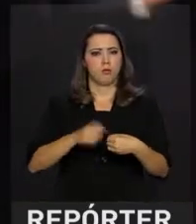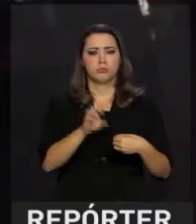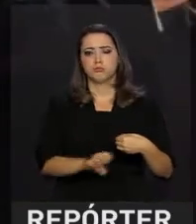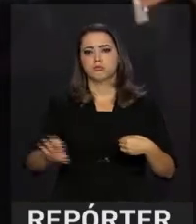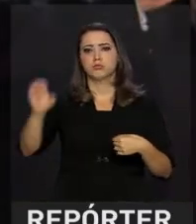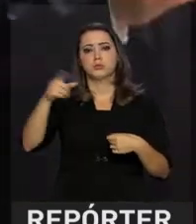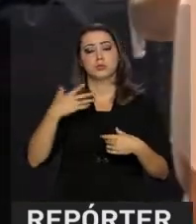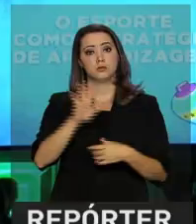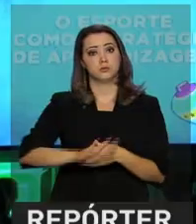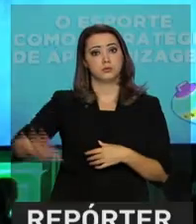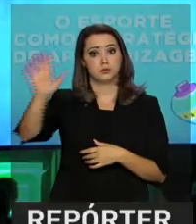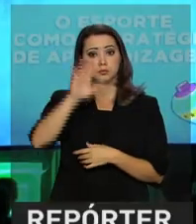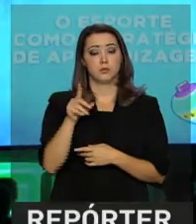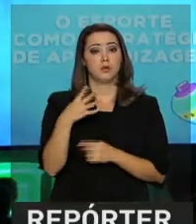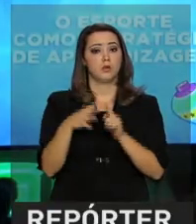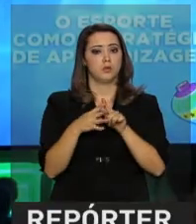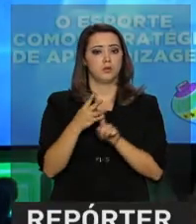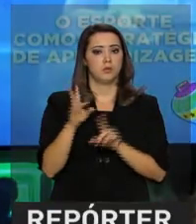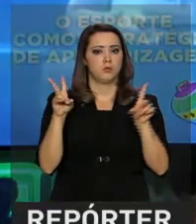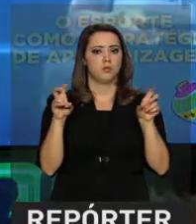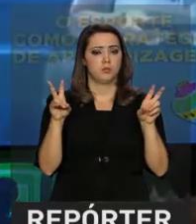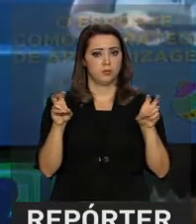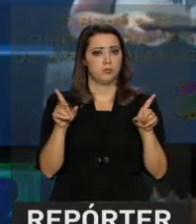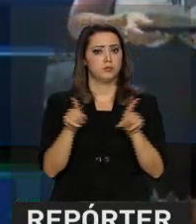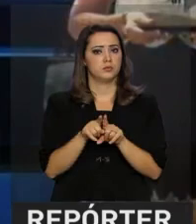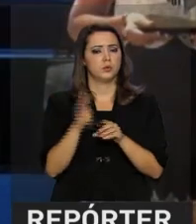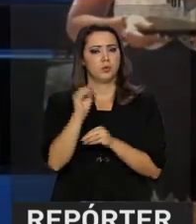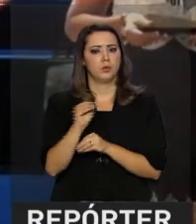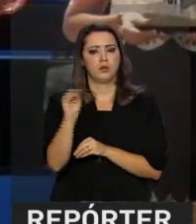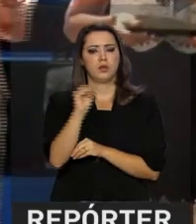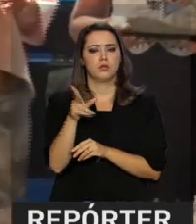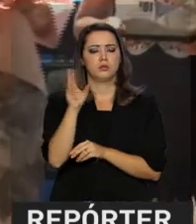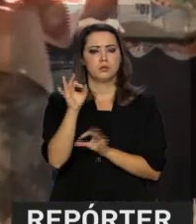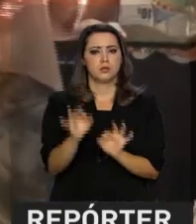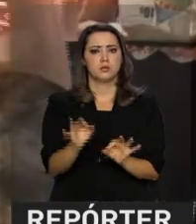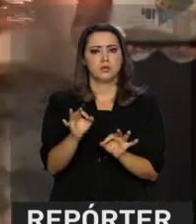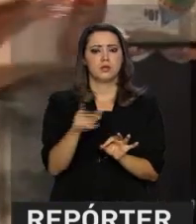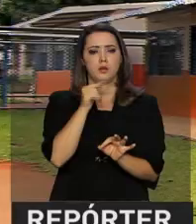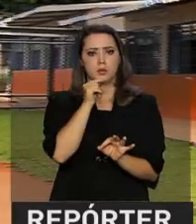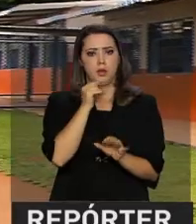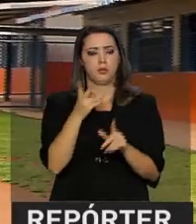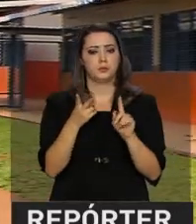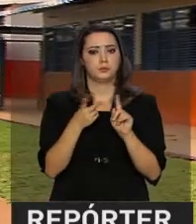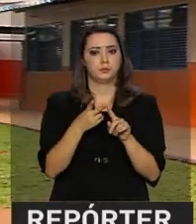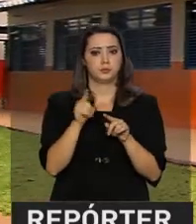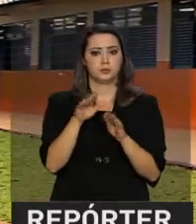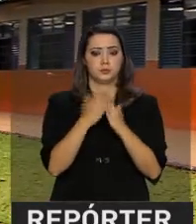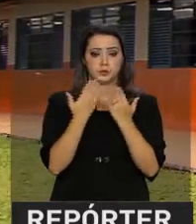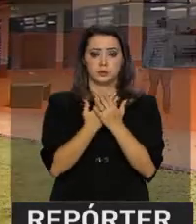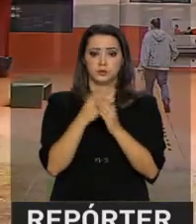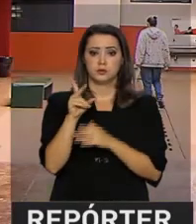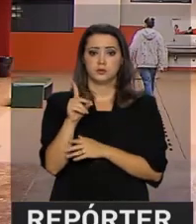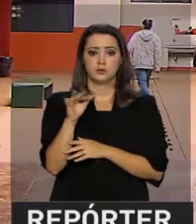Também teve prêmio especial em 4 temáticas, como conservação e uso consciente da água. Essa escola do